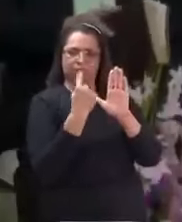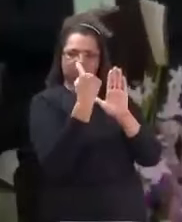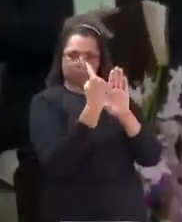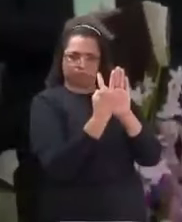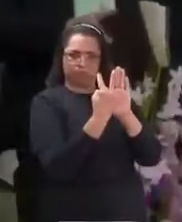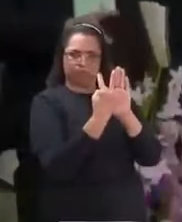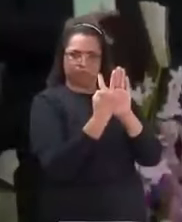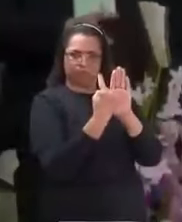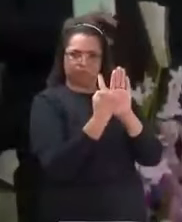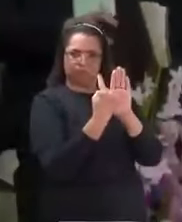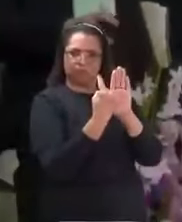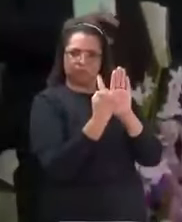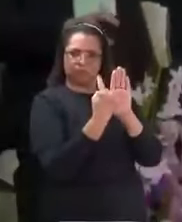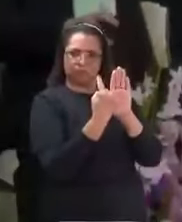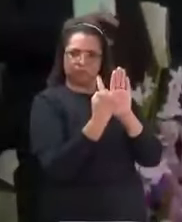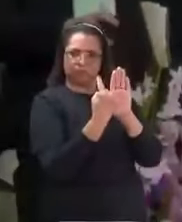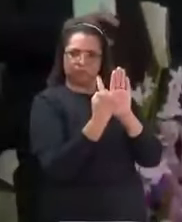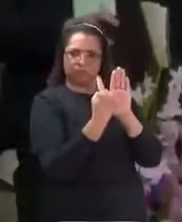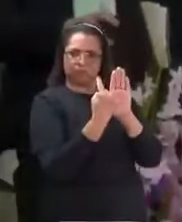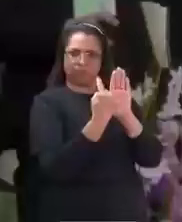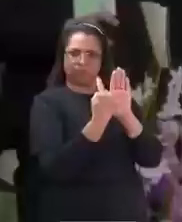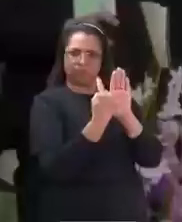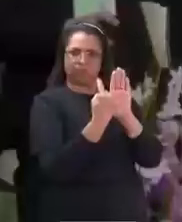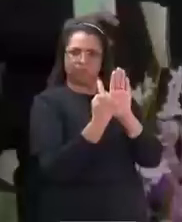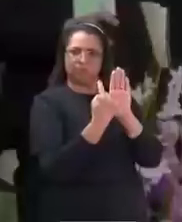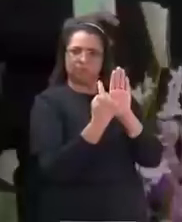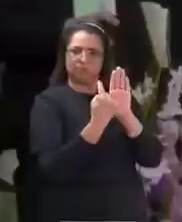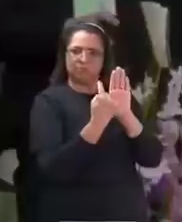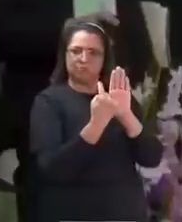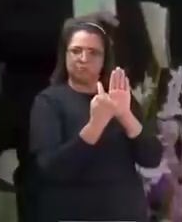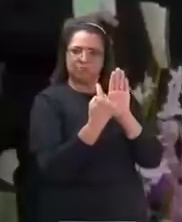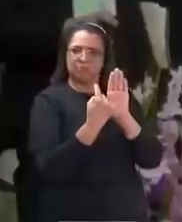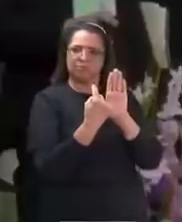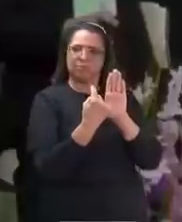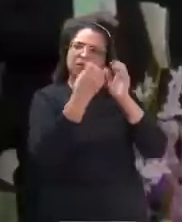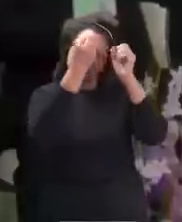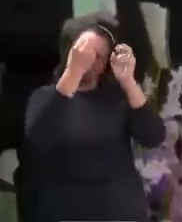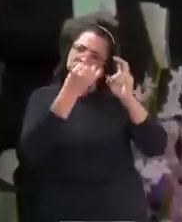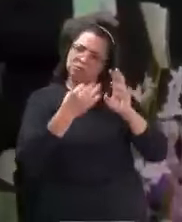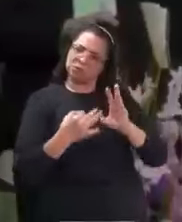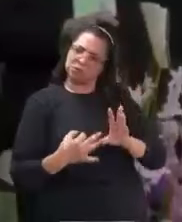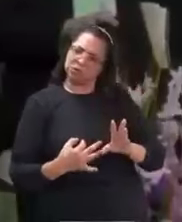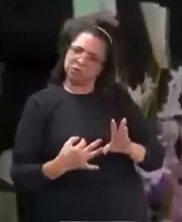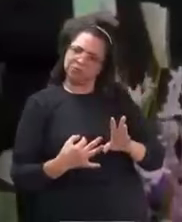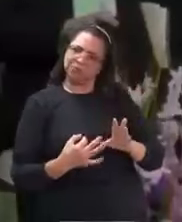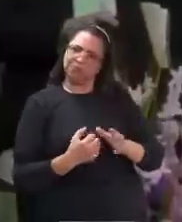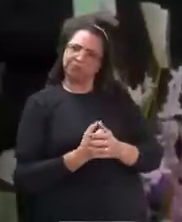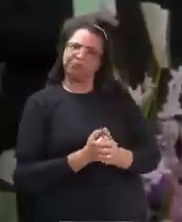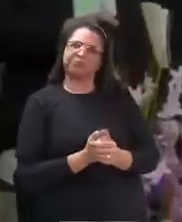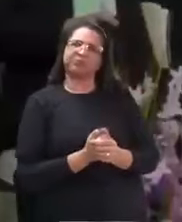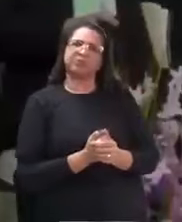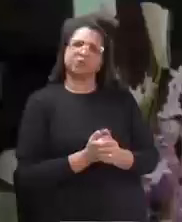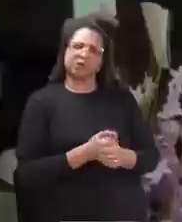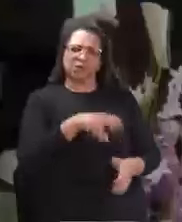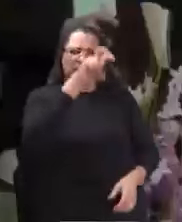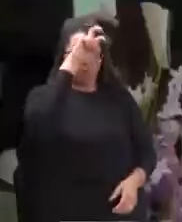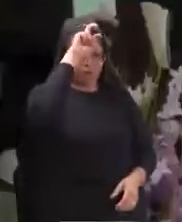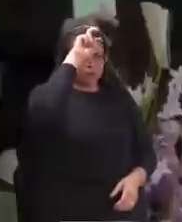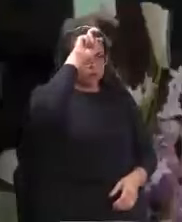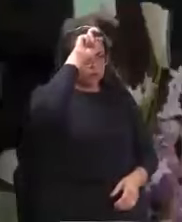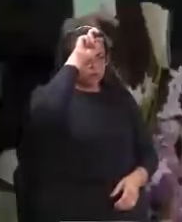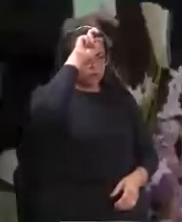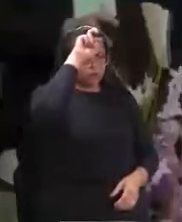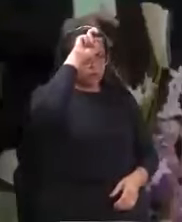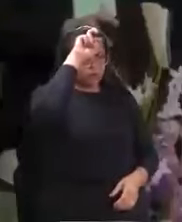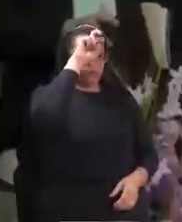anos Capítulo primeiro do Êxodo o Egito 96